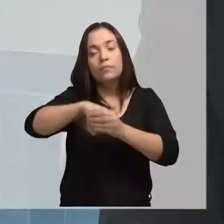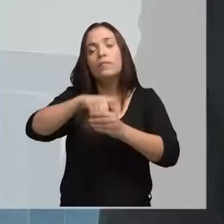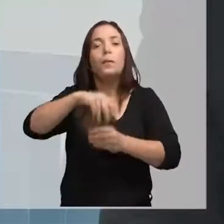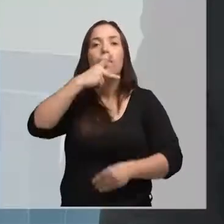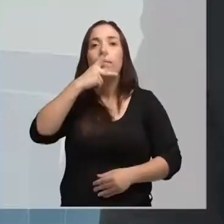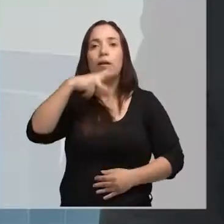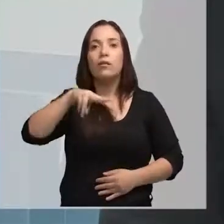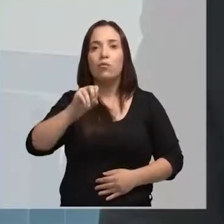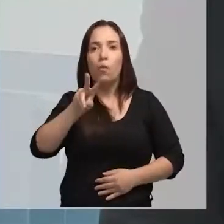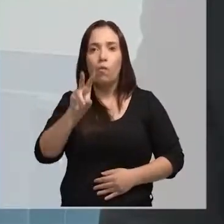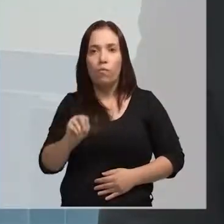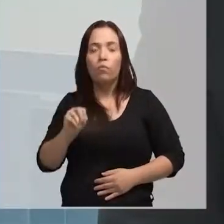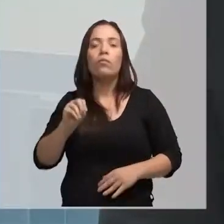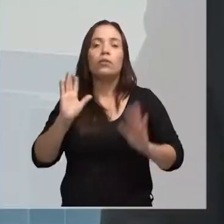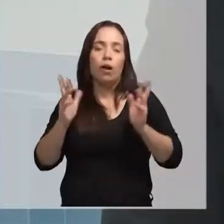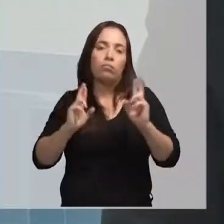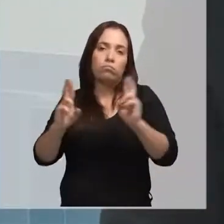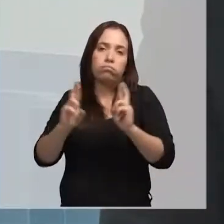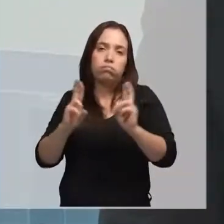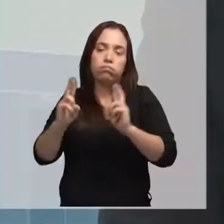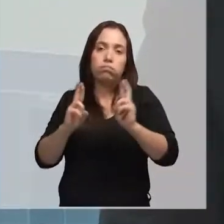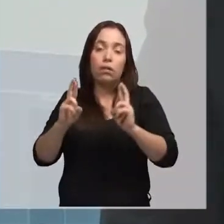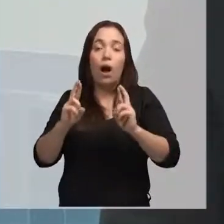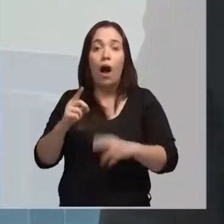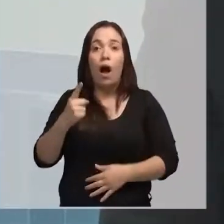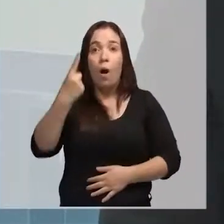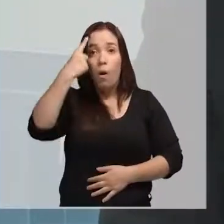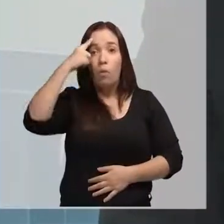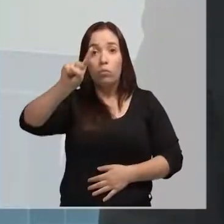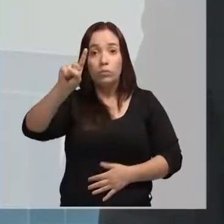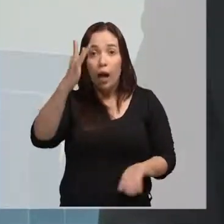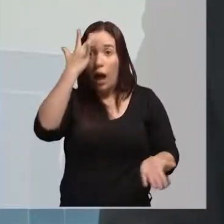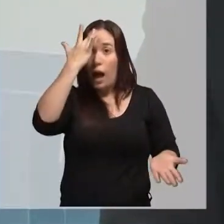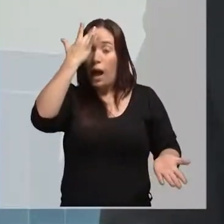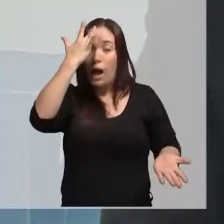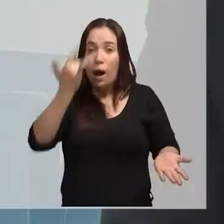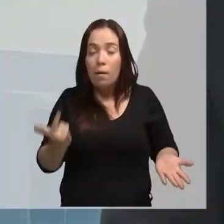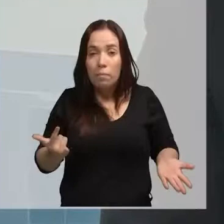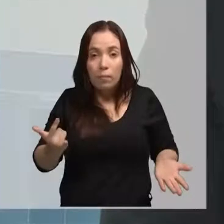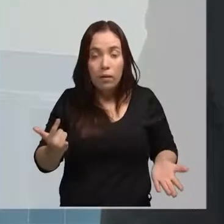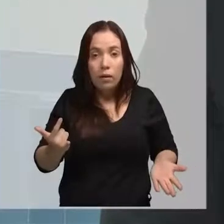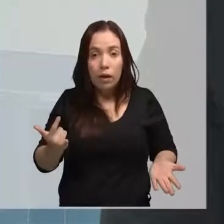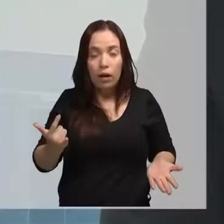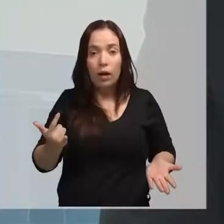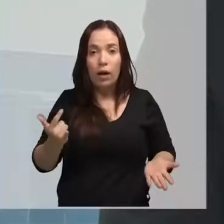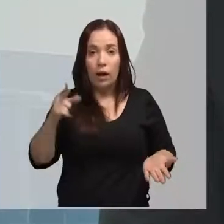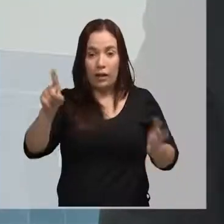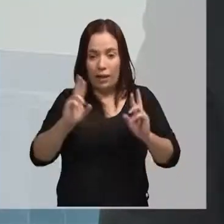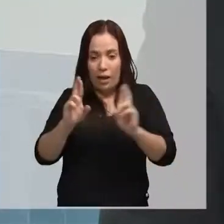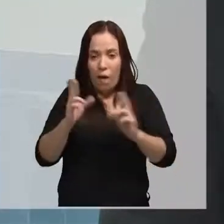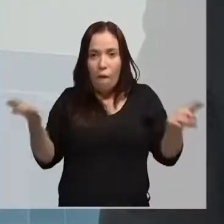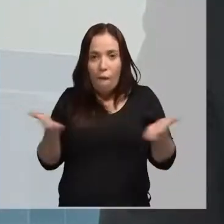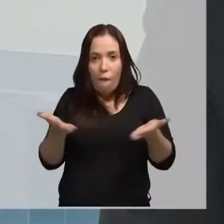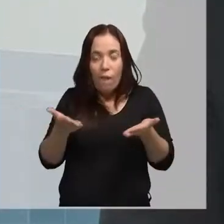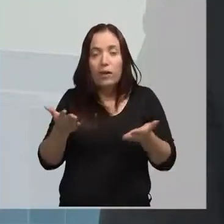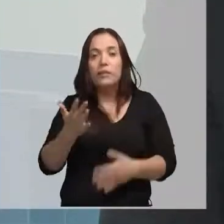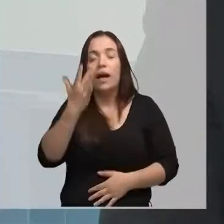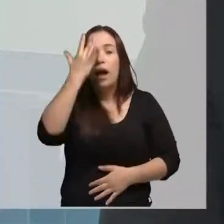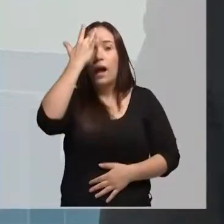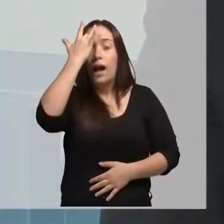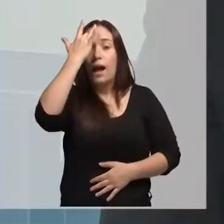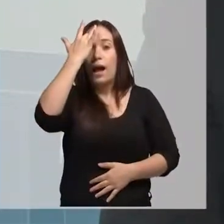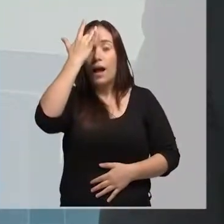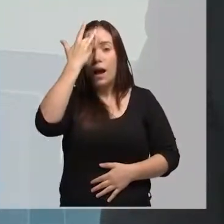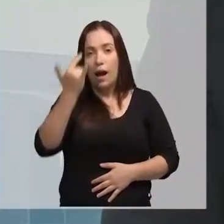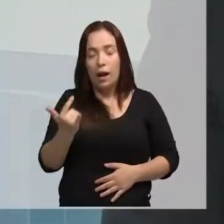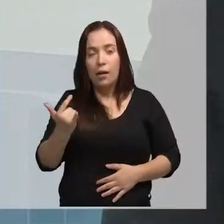Amoedo, foi entrevistado na Bandeirantes. Um dia depois de entrevistado, um dia depois que ele participou do programa